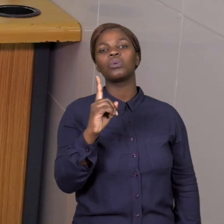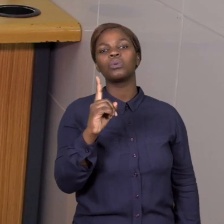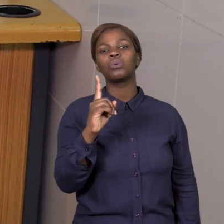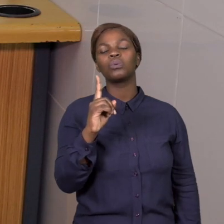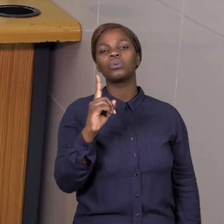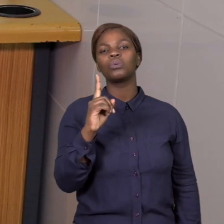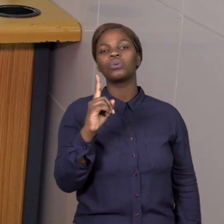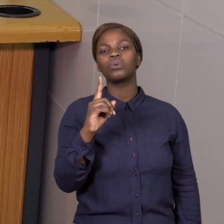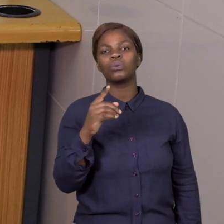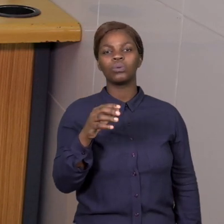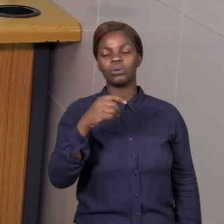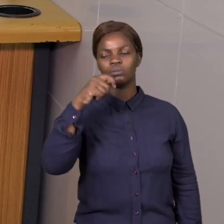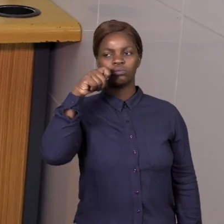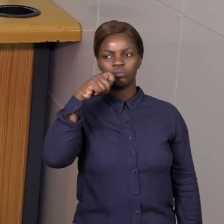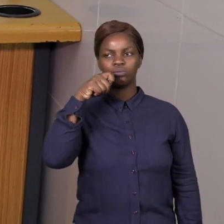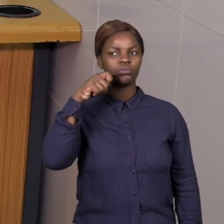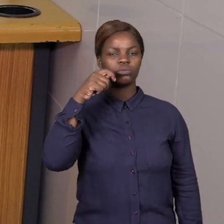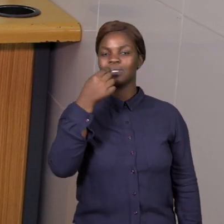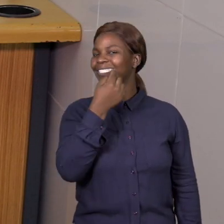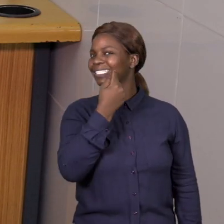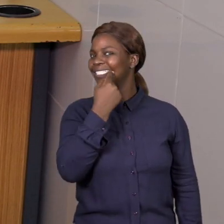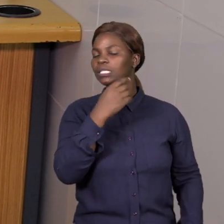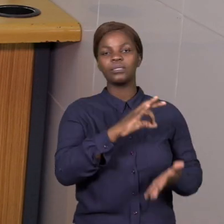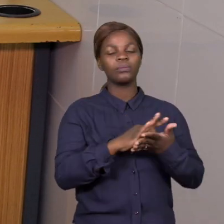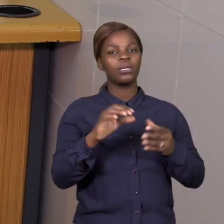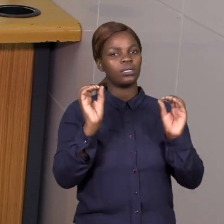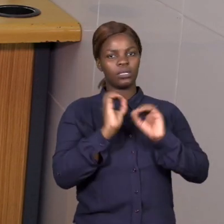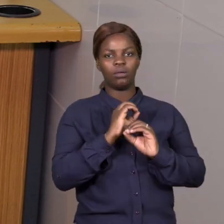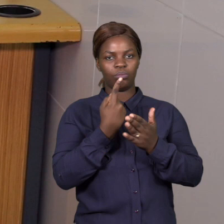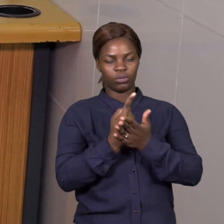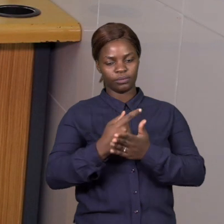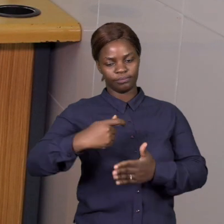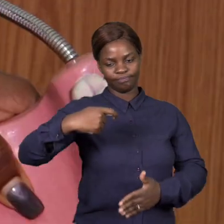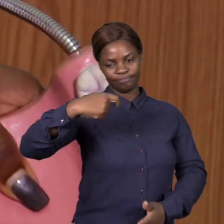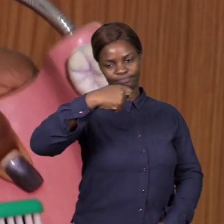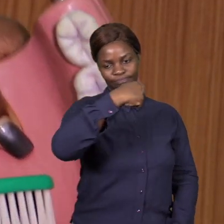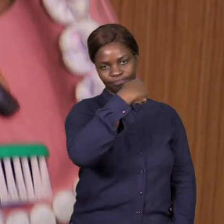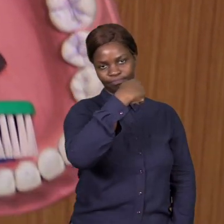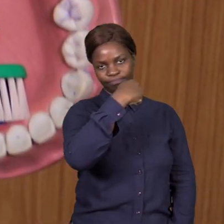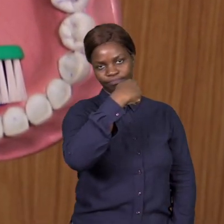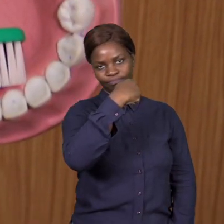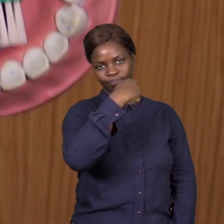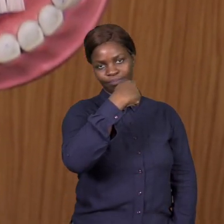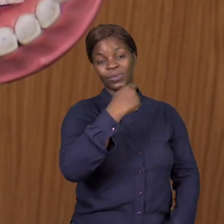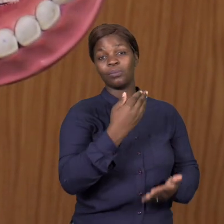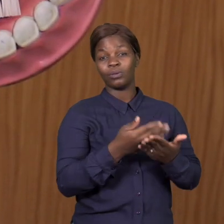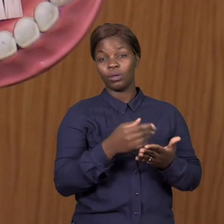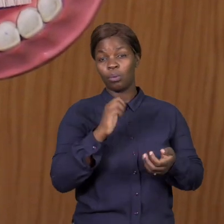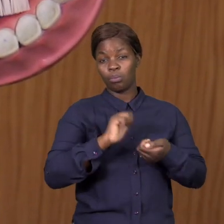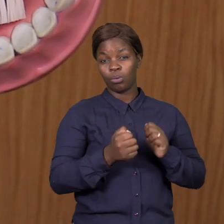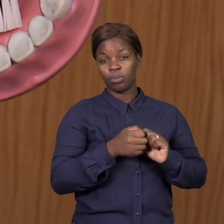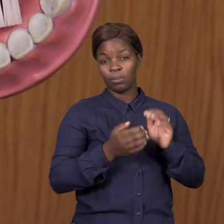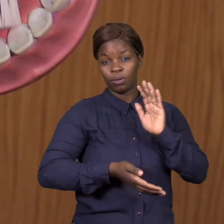aquelas regiões onde se acumulam os alimentos. E muitas vezes os problemas começam daqui, do ponto de união